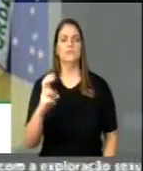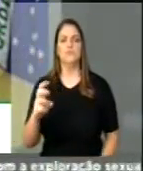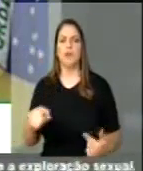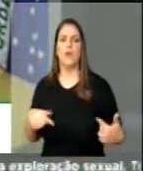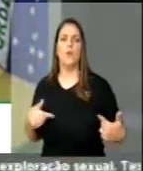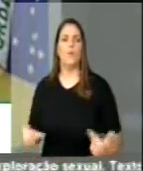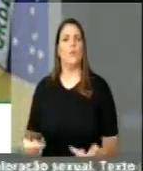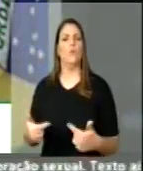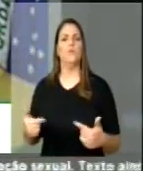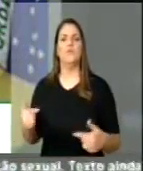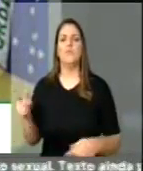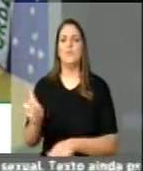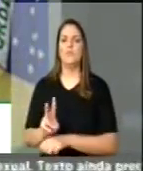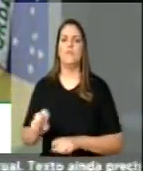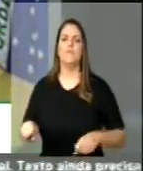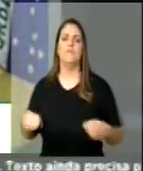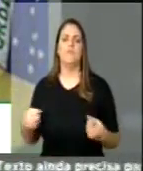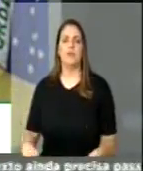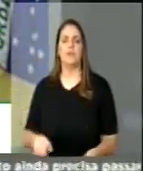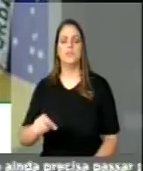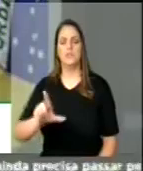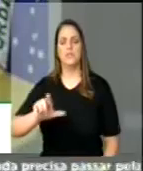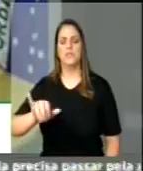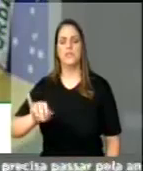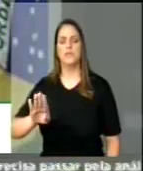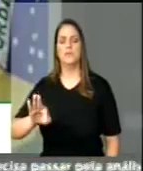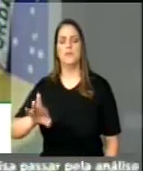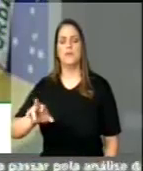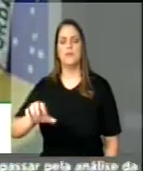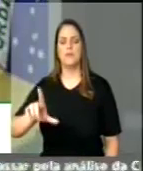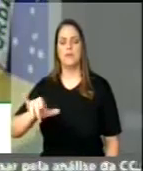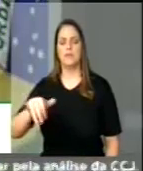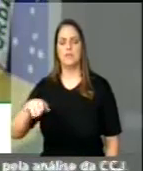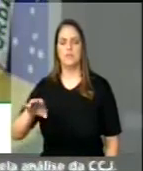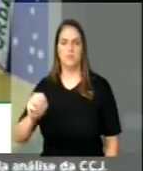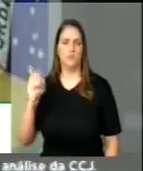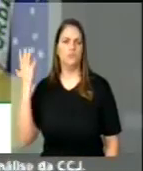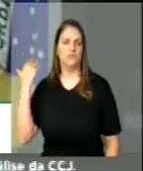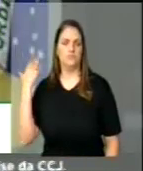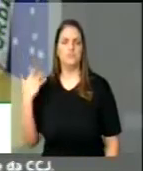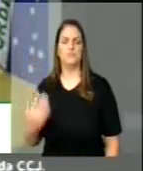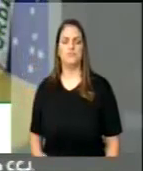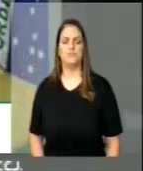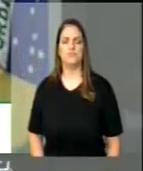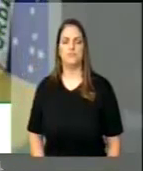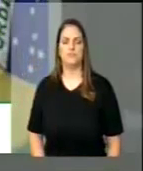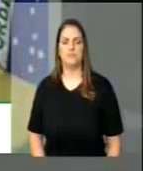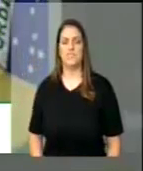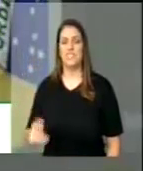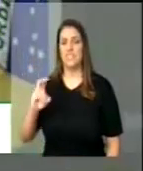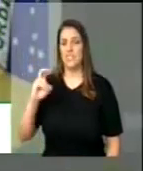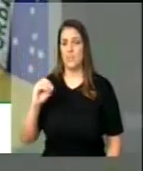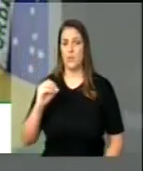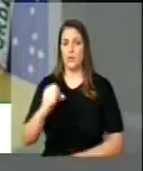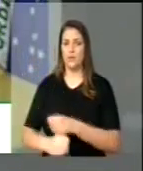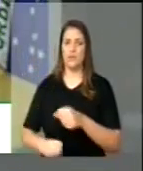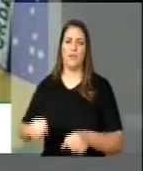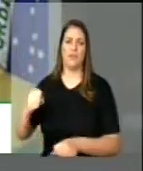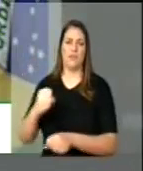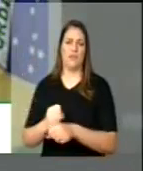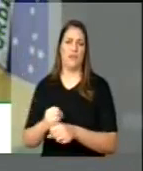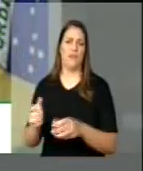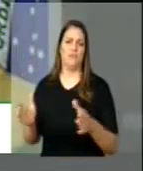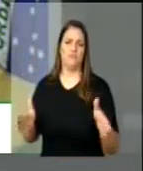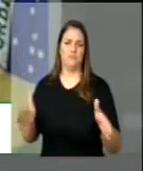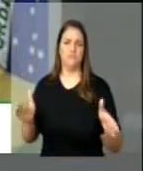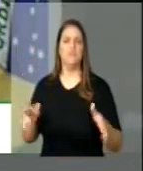liberalismo econômico no Brasil da segunda metade do século XX. Em 5 décadas, Roberto Campos teve participação